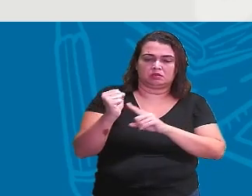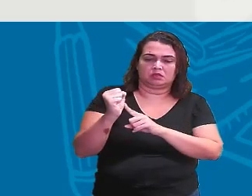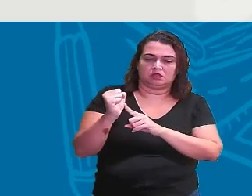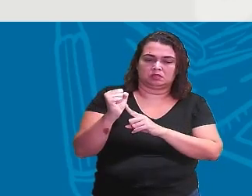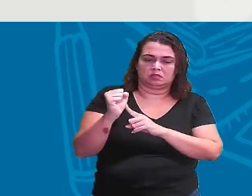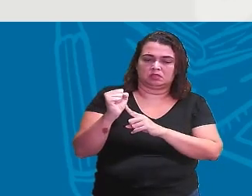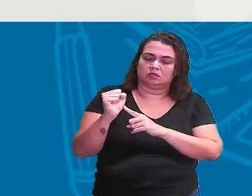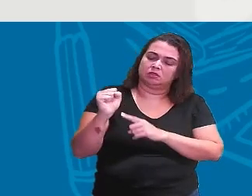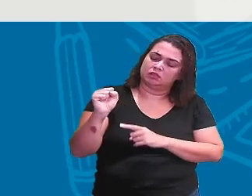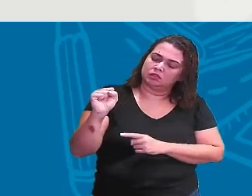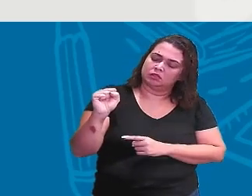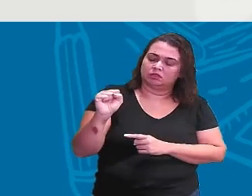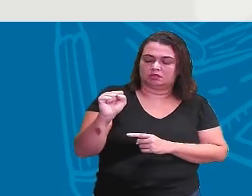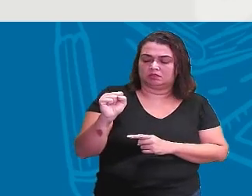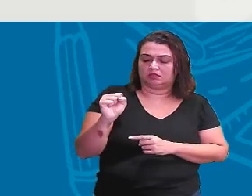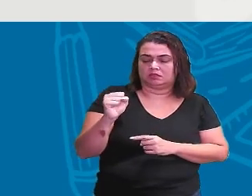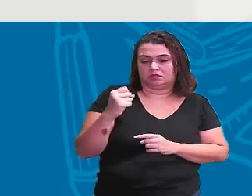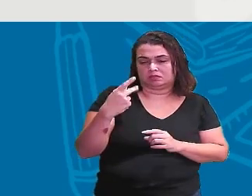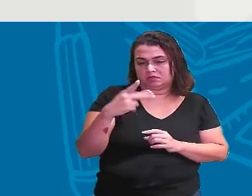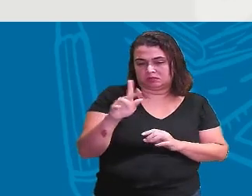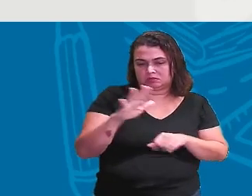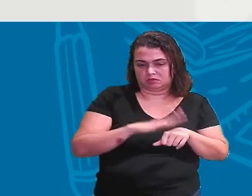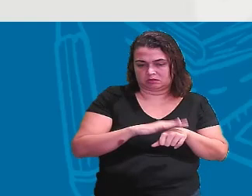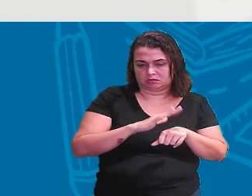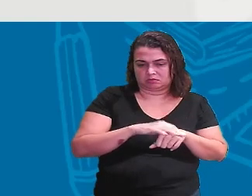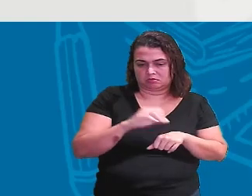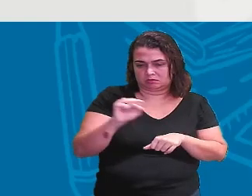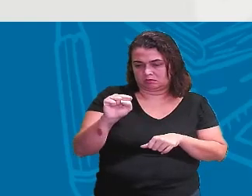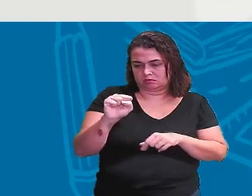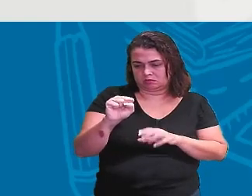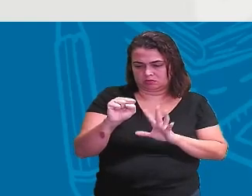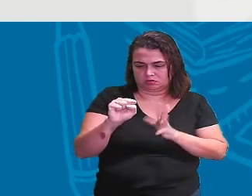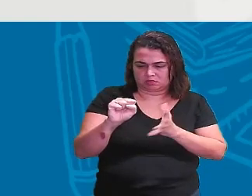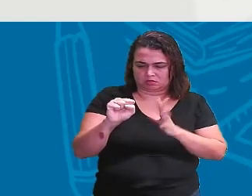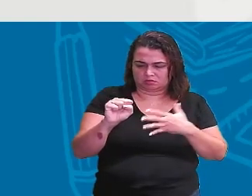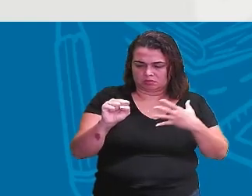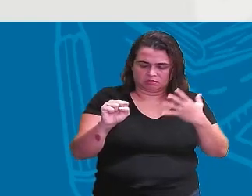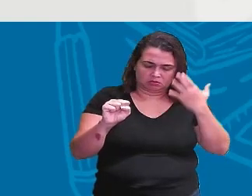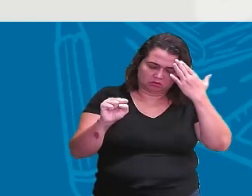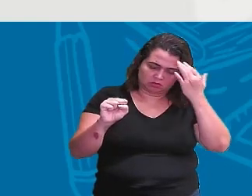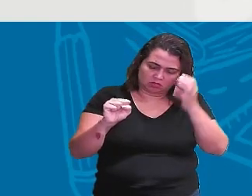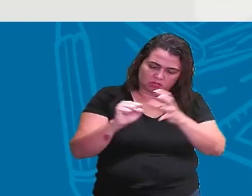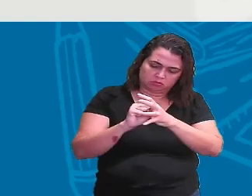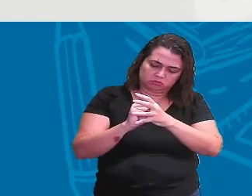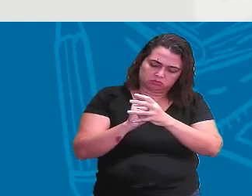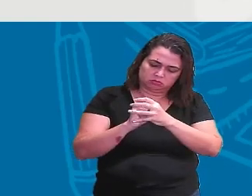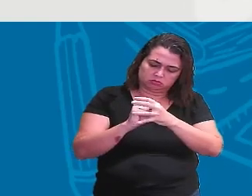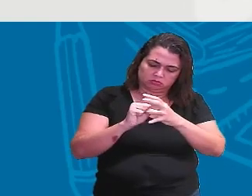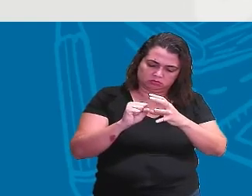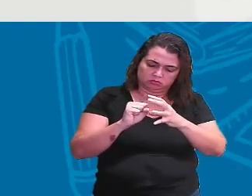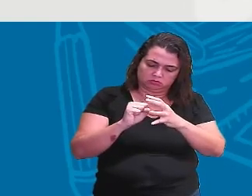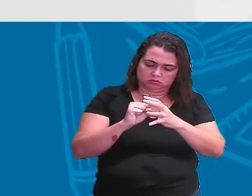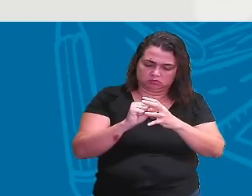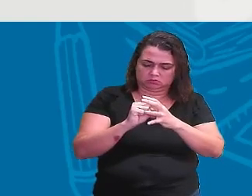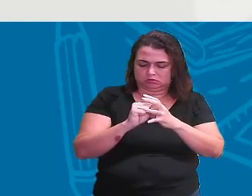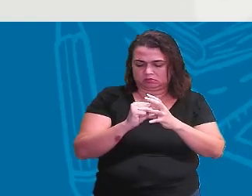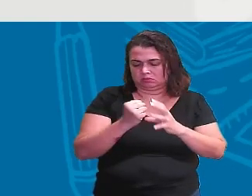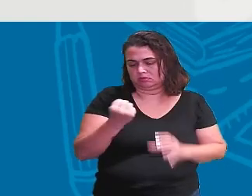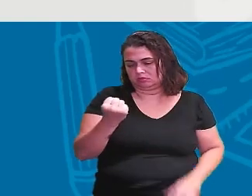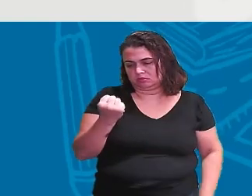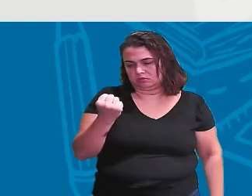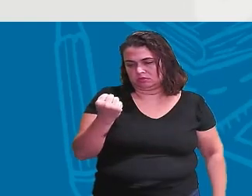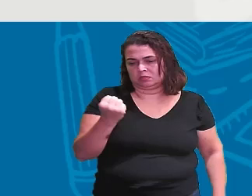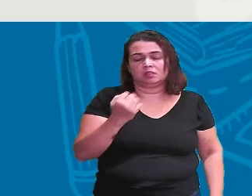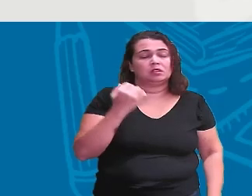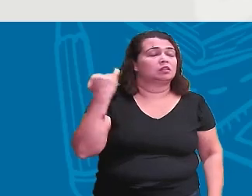mão fechada, tá certo? A gente consegue ter essa dimensão desse tamanho, desse órgão tão importante,